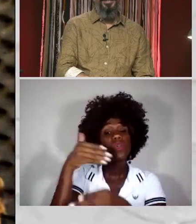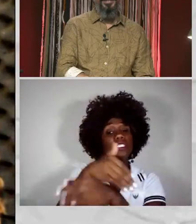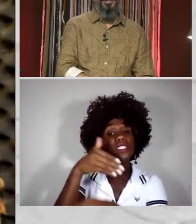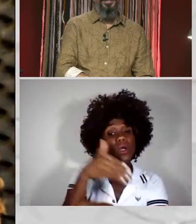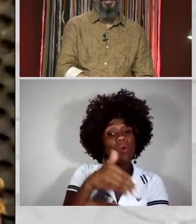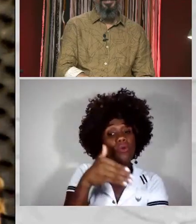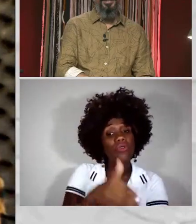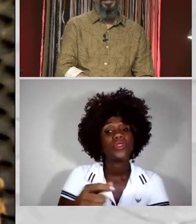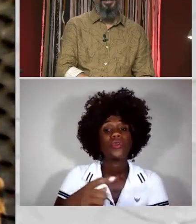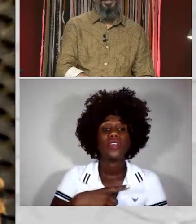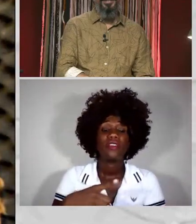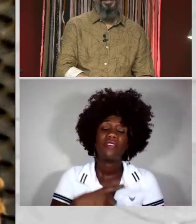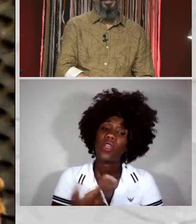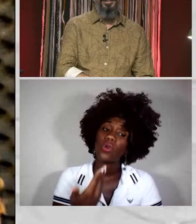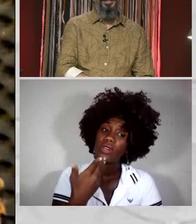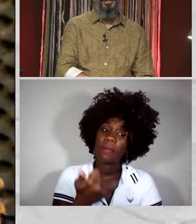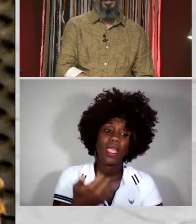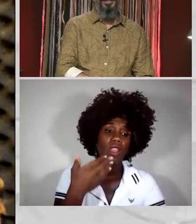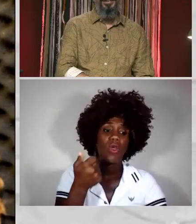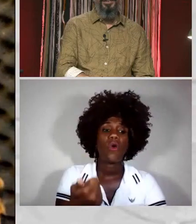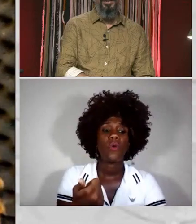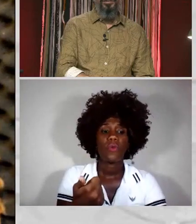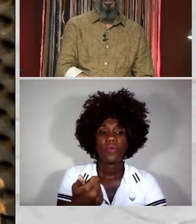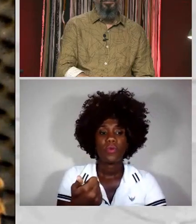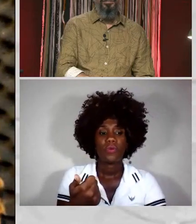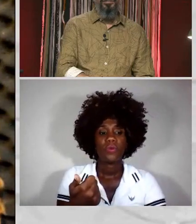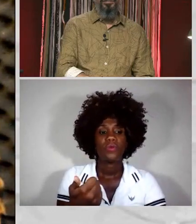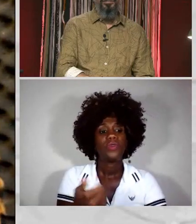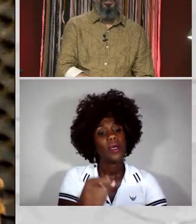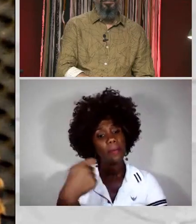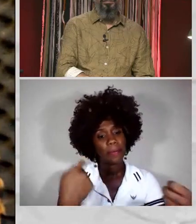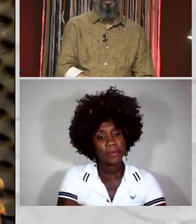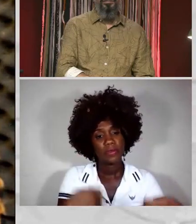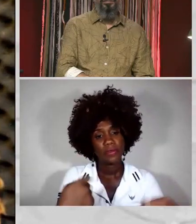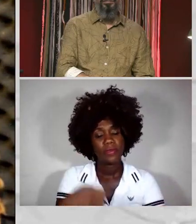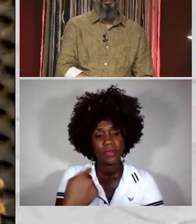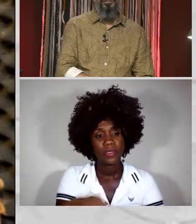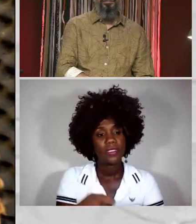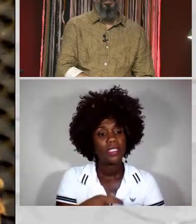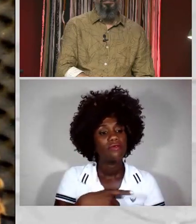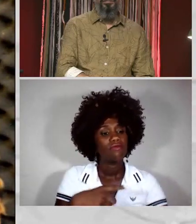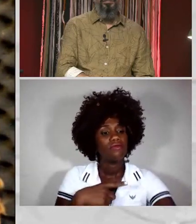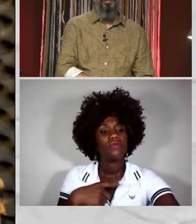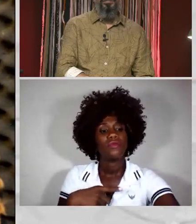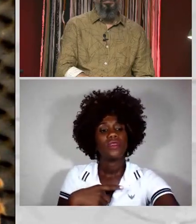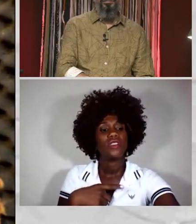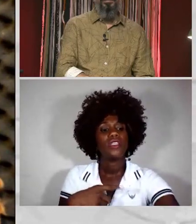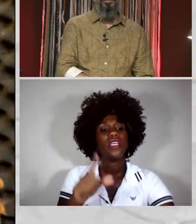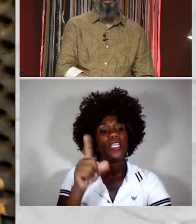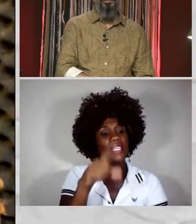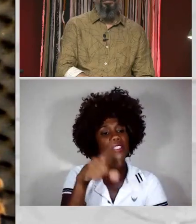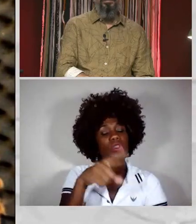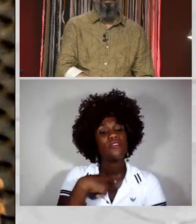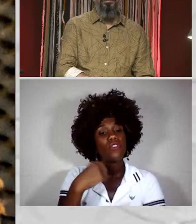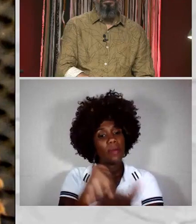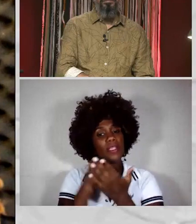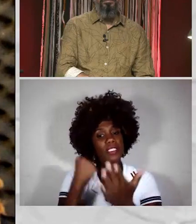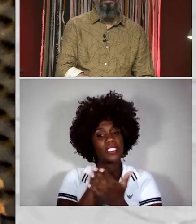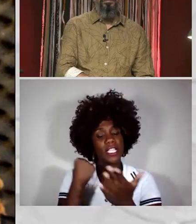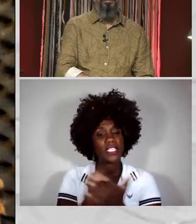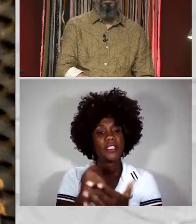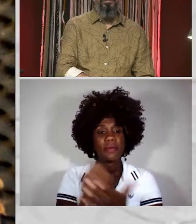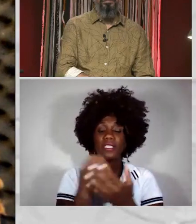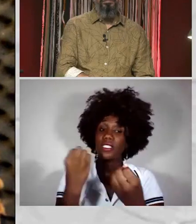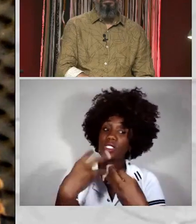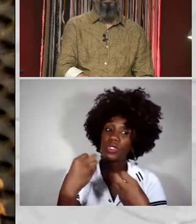um patamar bem melhor, porque precisa desses guerreiros. Isso foi o que a minha ancestralidade me ensinou. Se